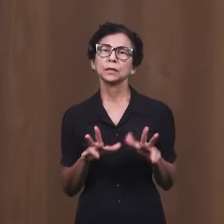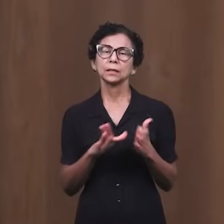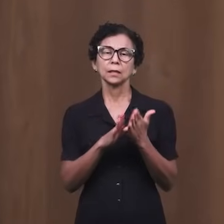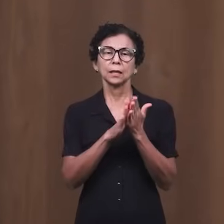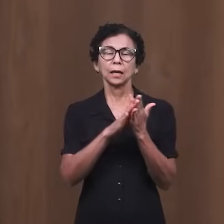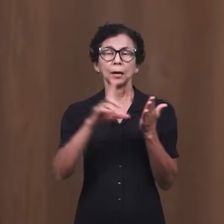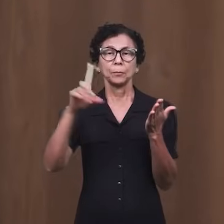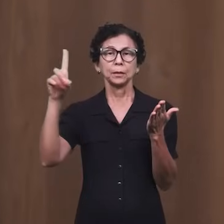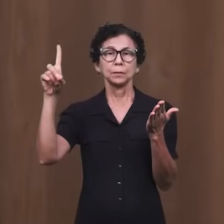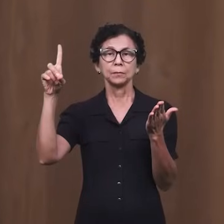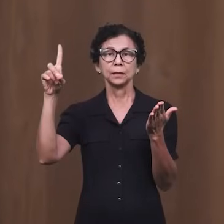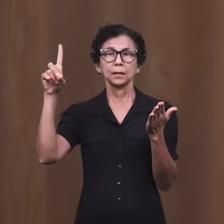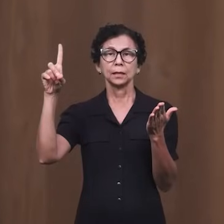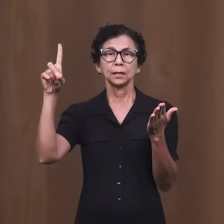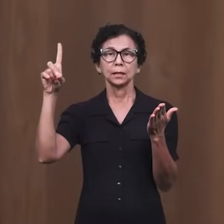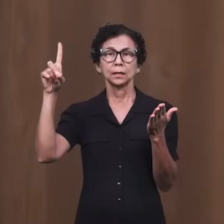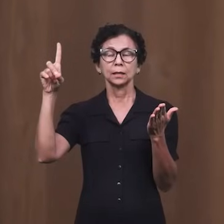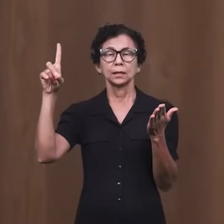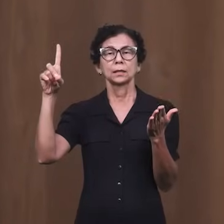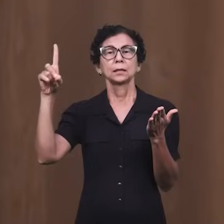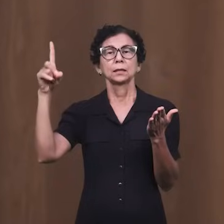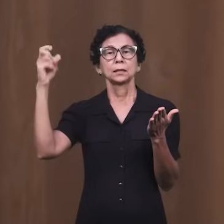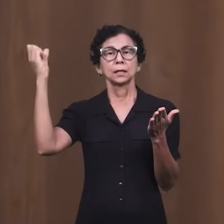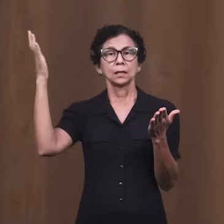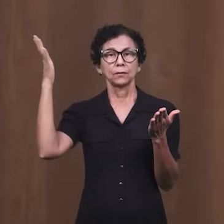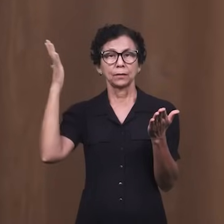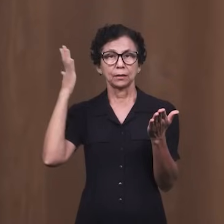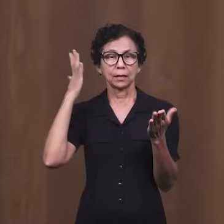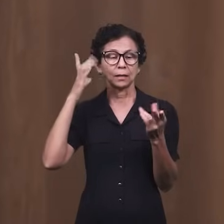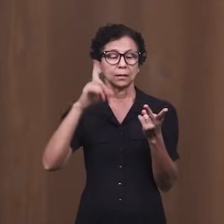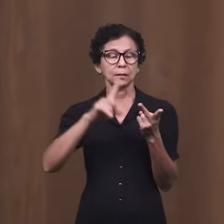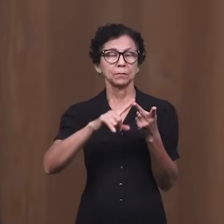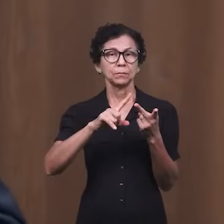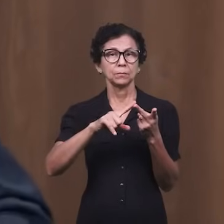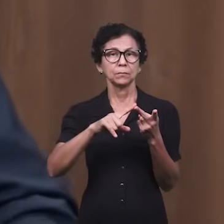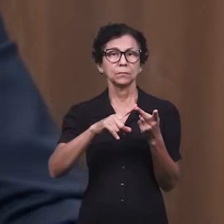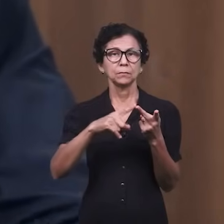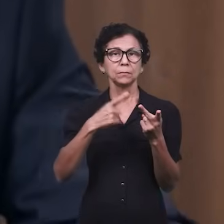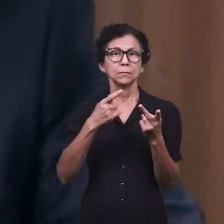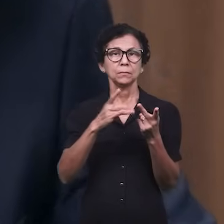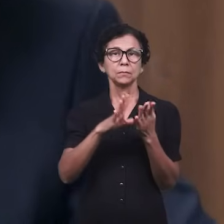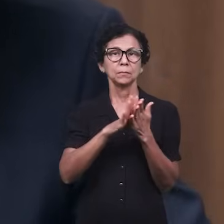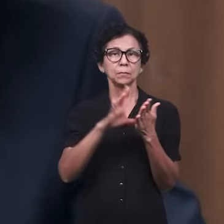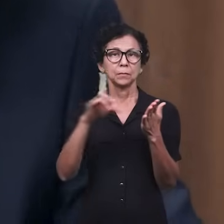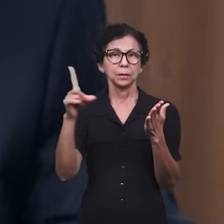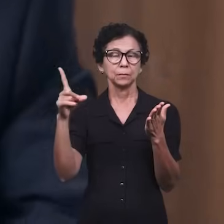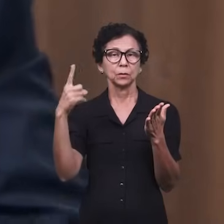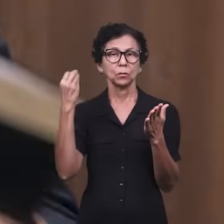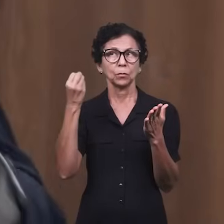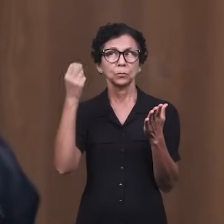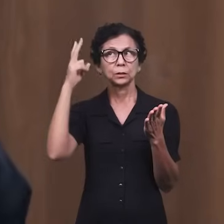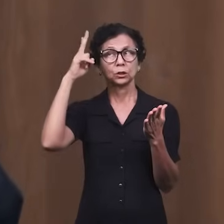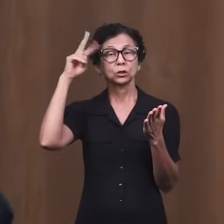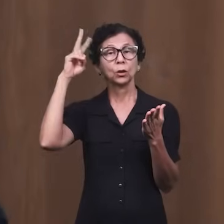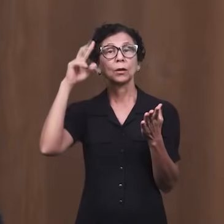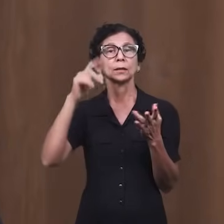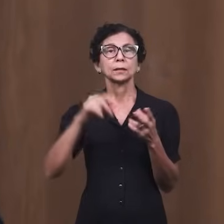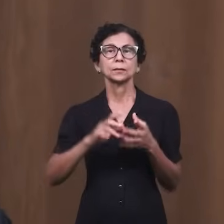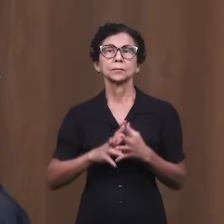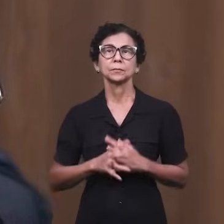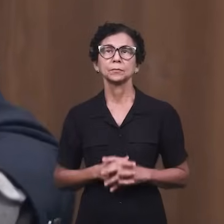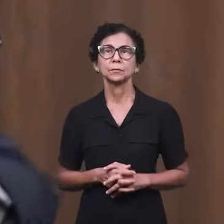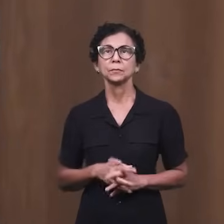entre a palavra da vida e a palavra viva quando nós pegamos aqui esse